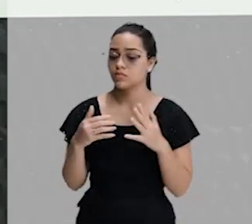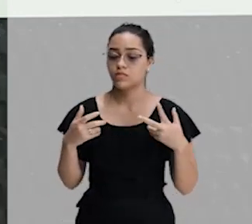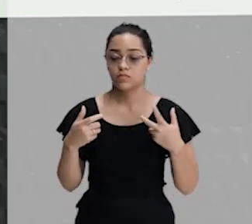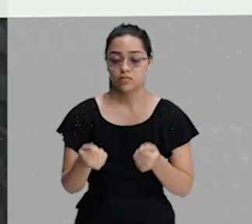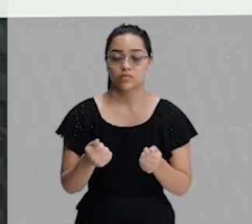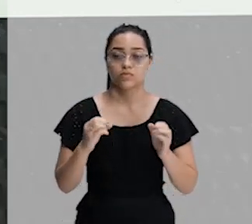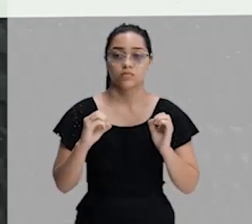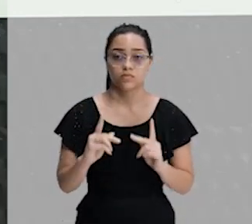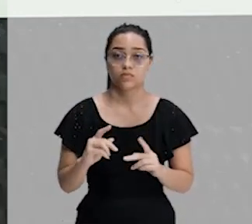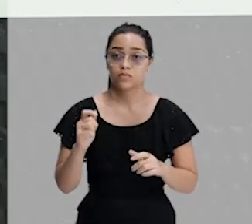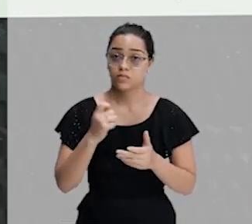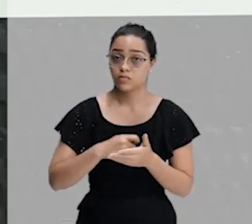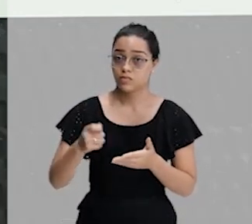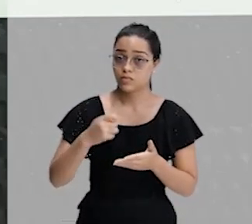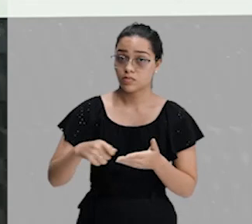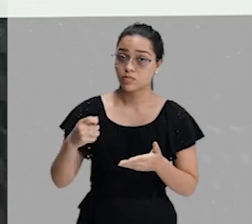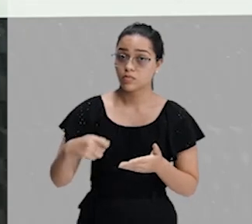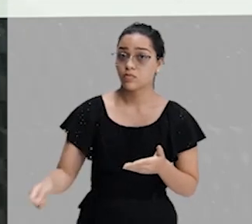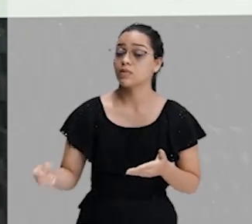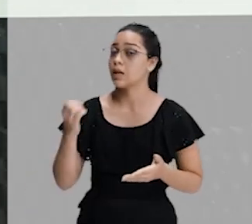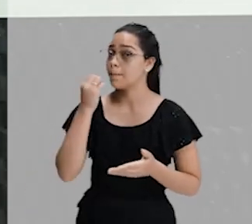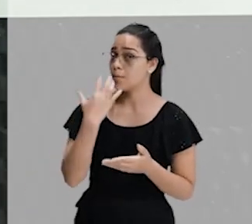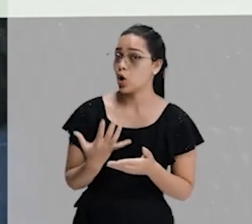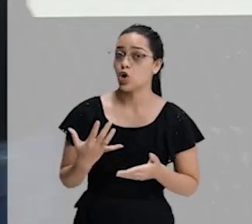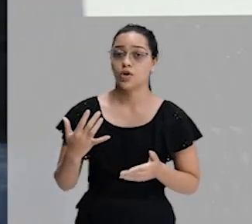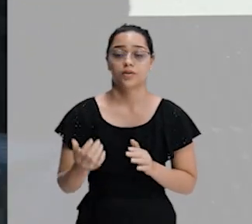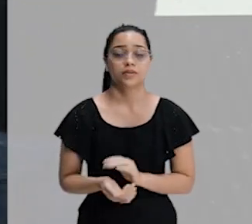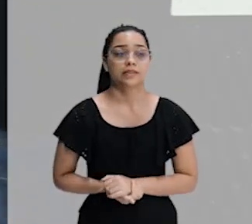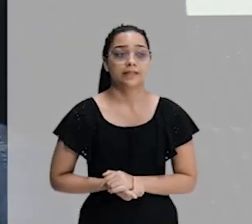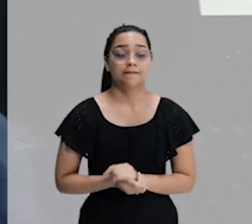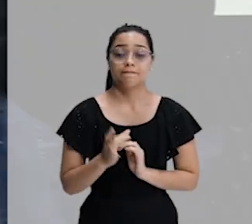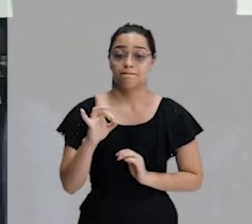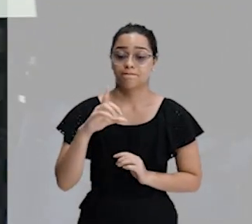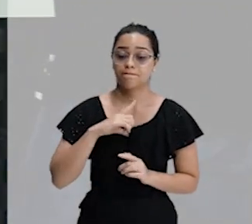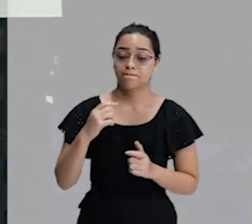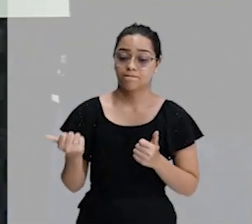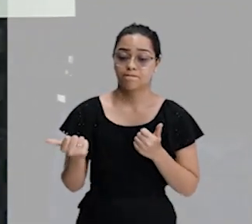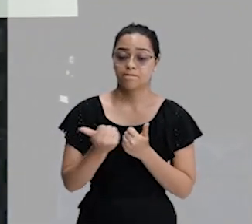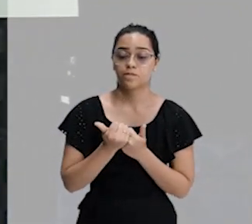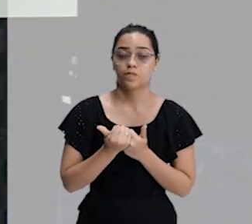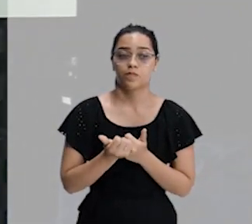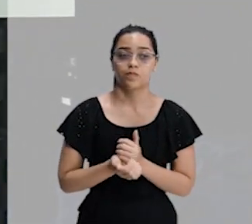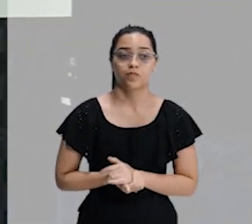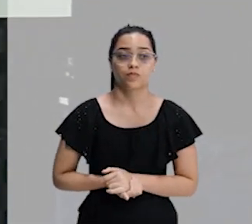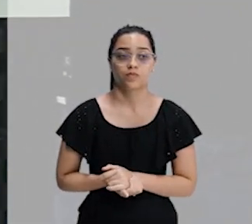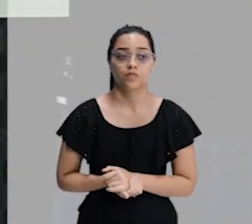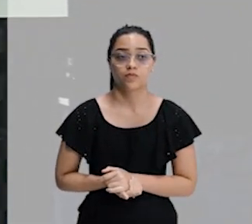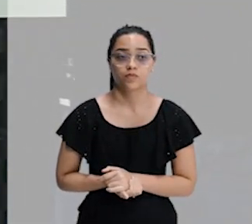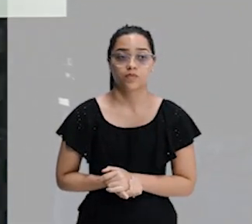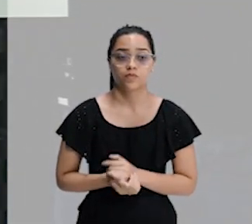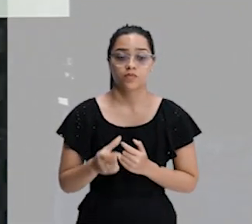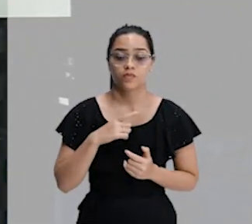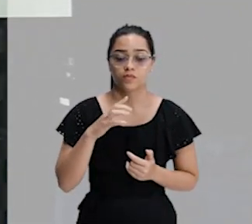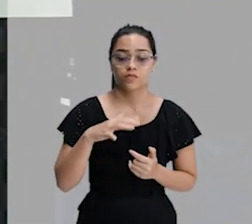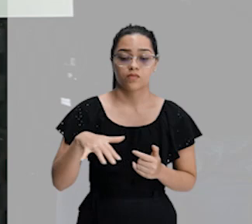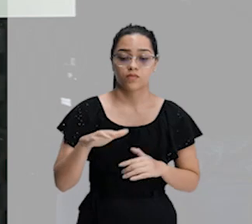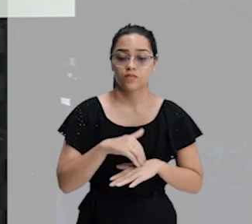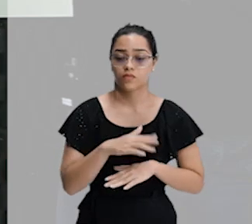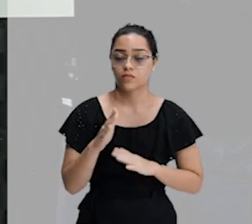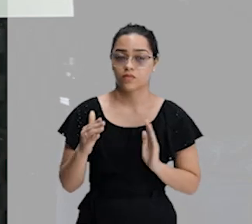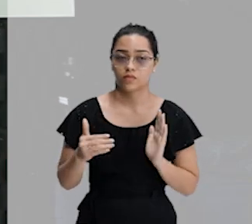cilindro. Certo? Anota essas fórmulas aí, turma. Então basta você substituir aqui, ó. Essa área